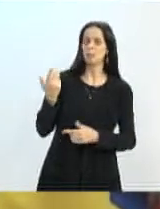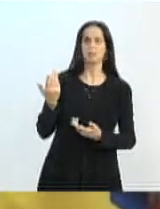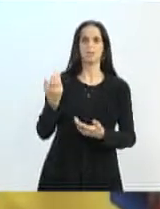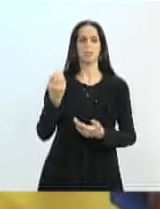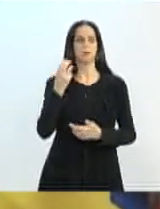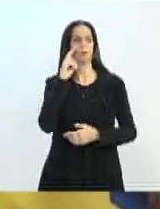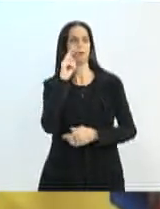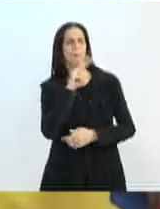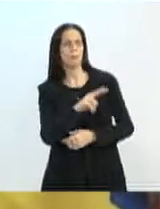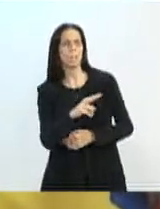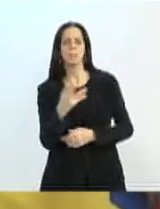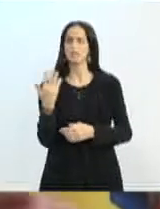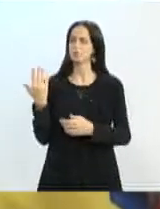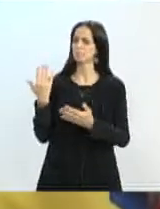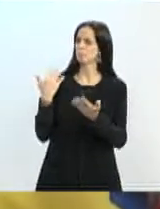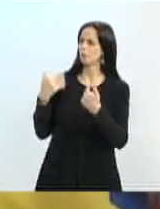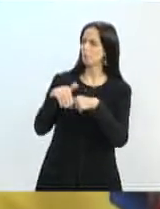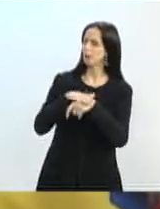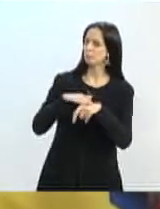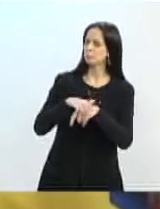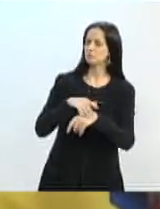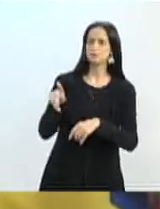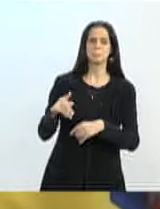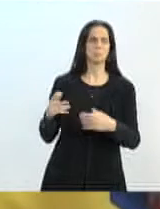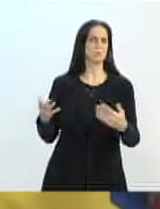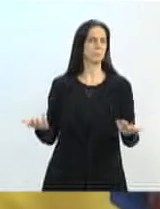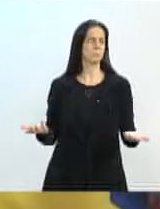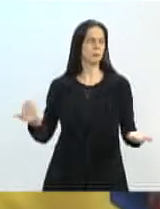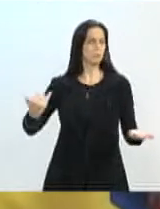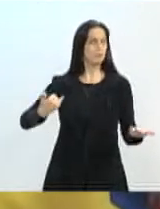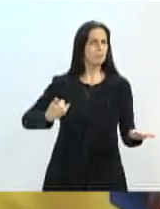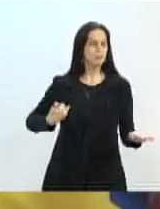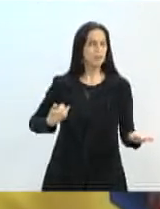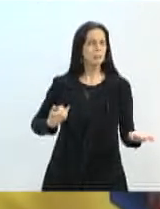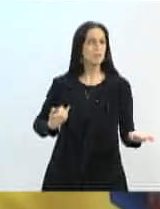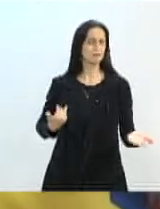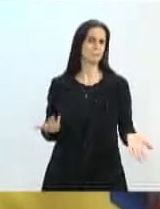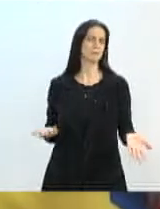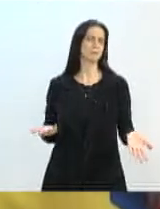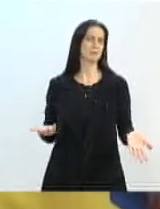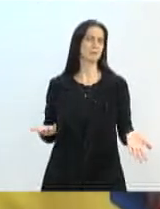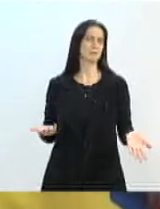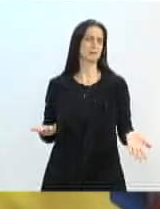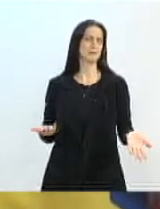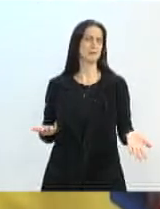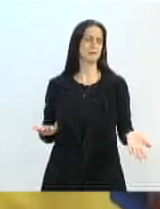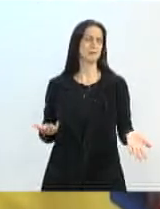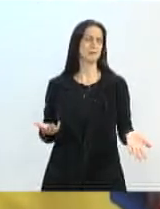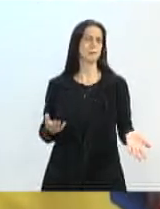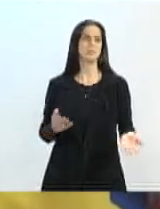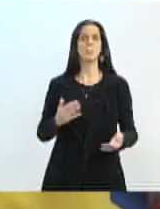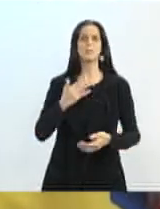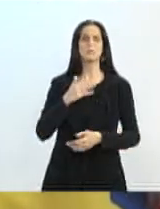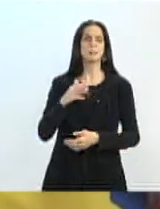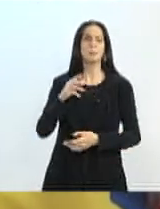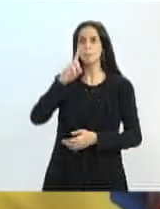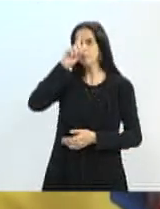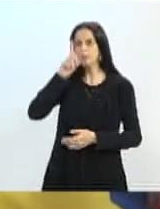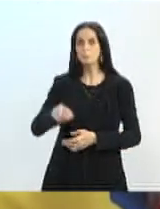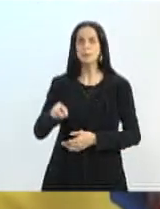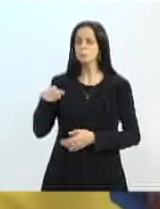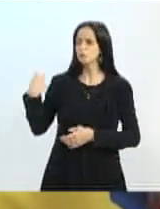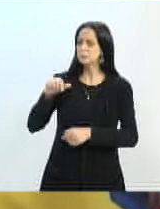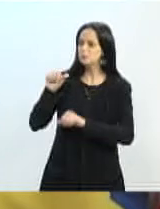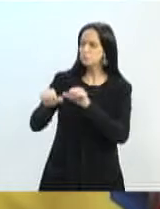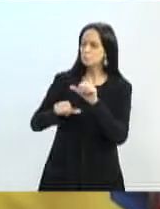verdade, estou direto com os professores, dizendo que estão sendo obrigados a alterar nota no diário. Isso é um